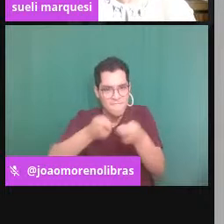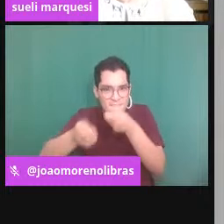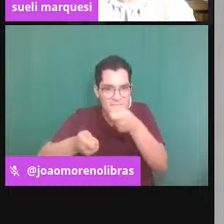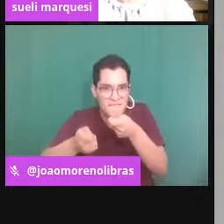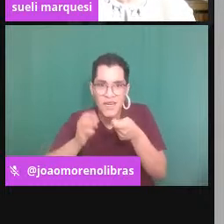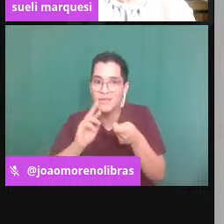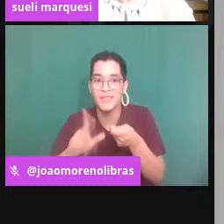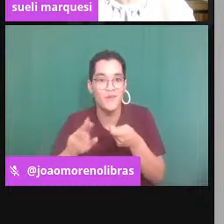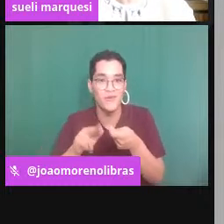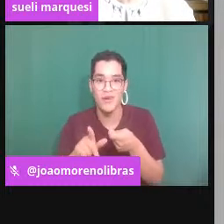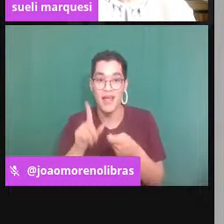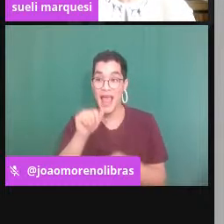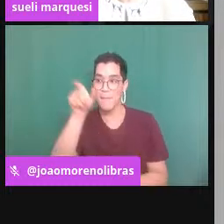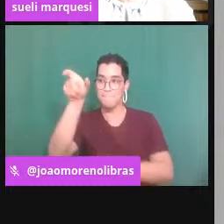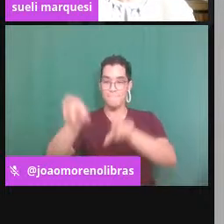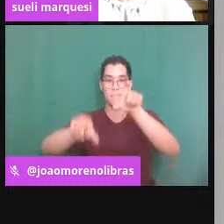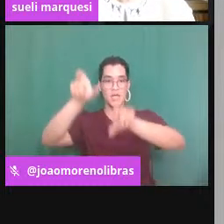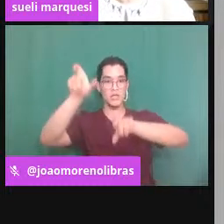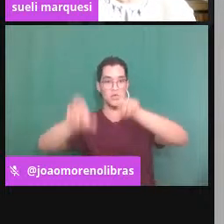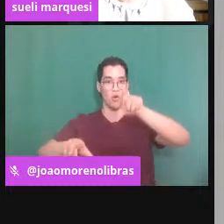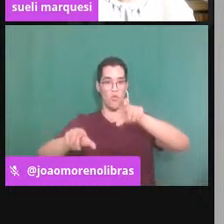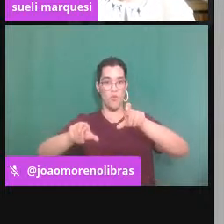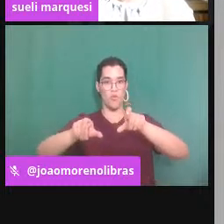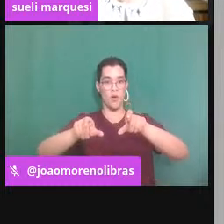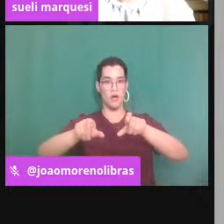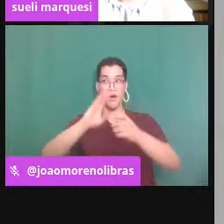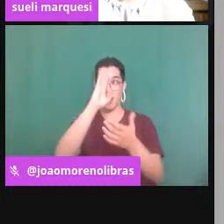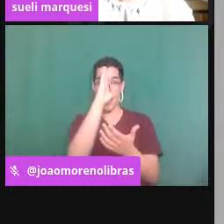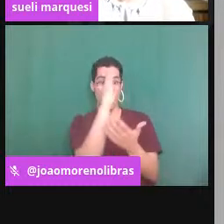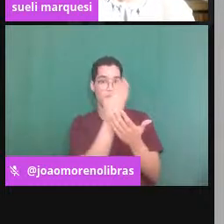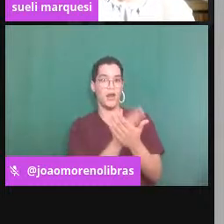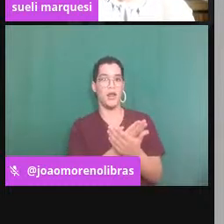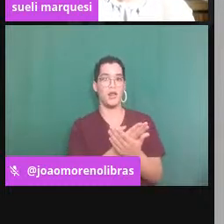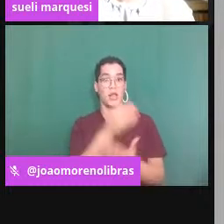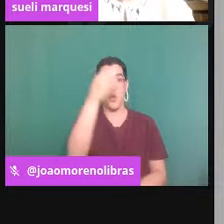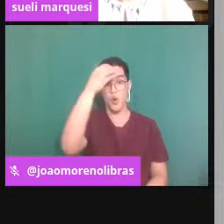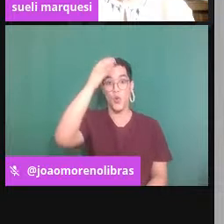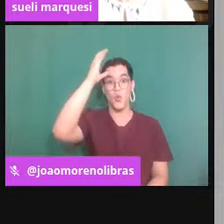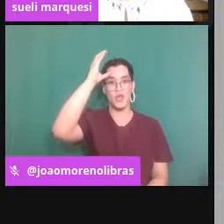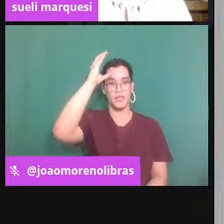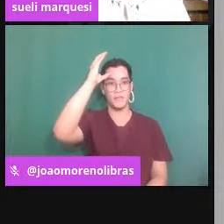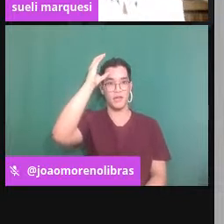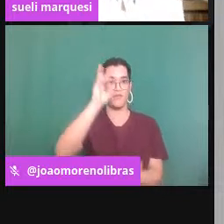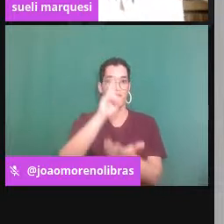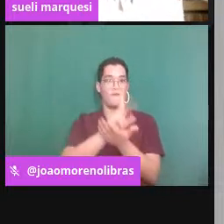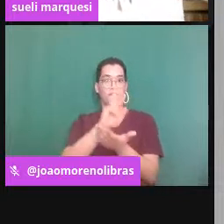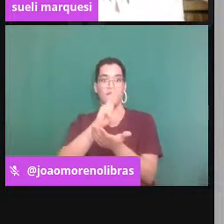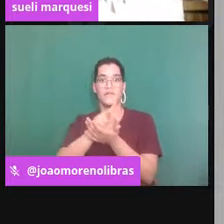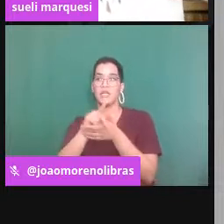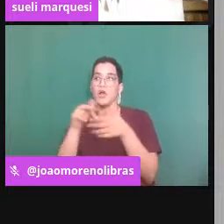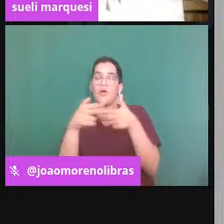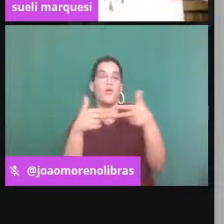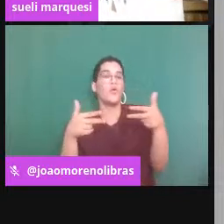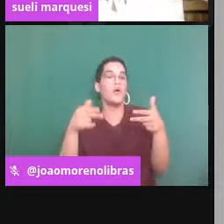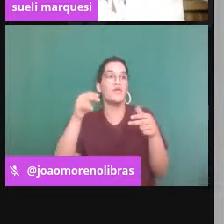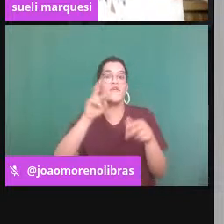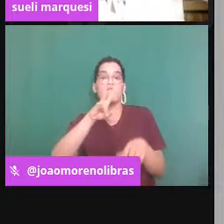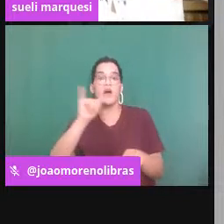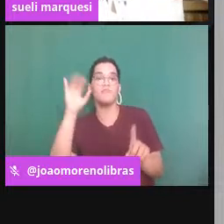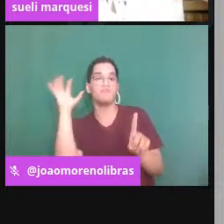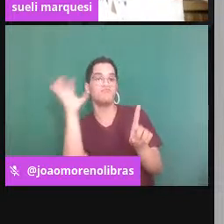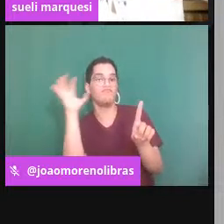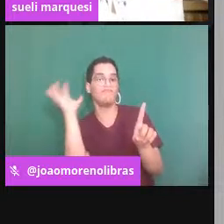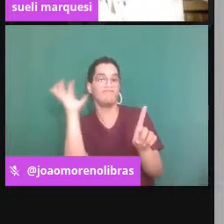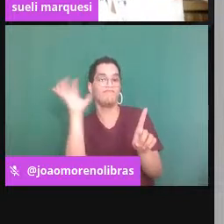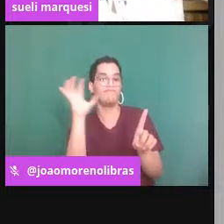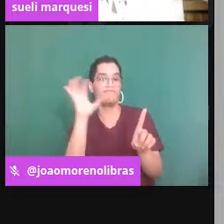papéis sociais, crenças, conhecimentos, diversos elementos que os participantes de uma interação tomam como relevantes